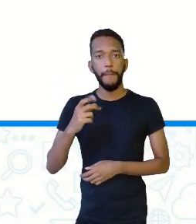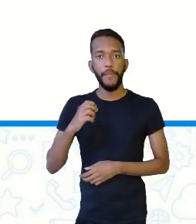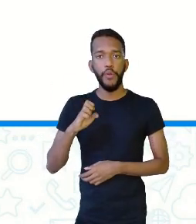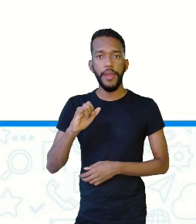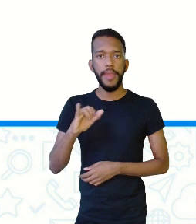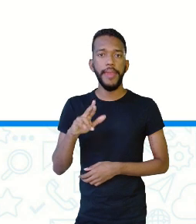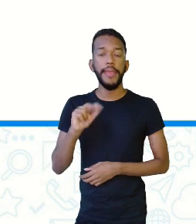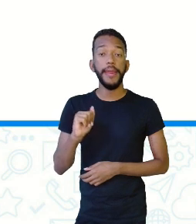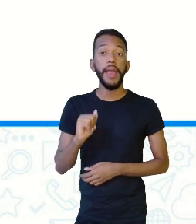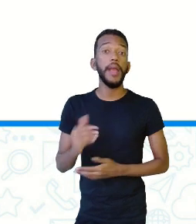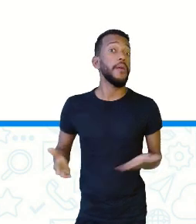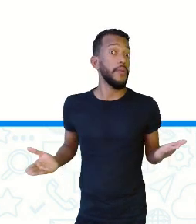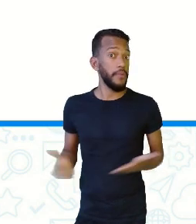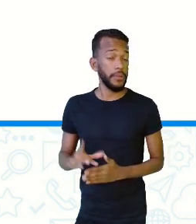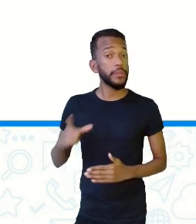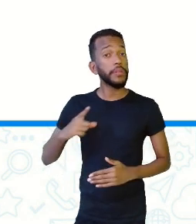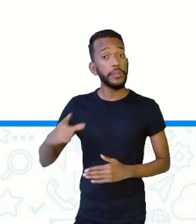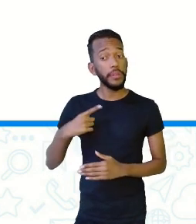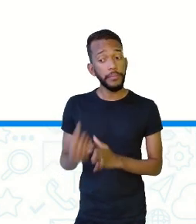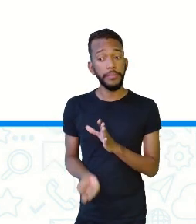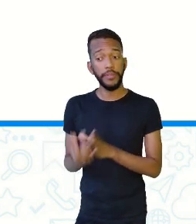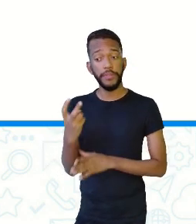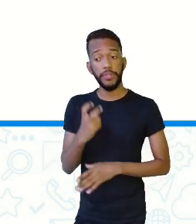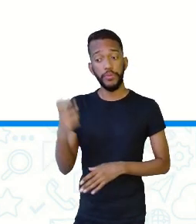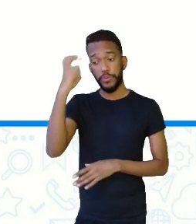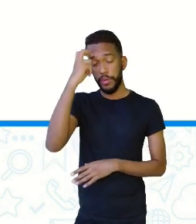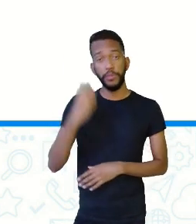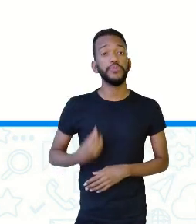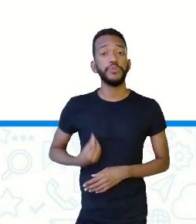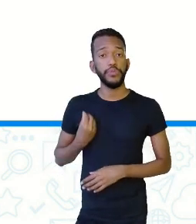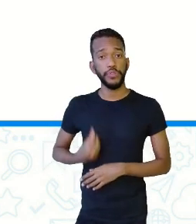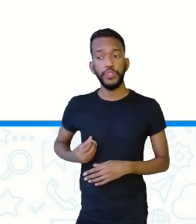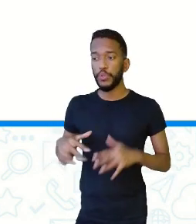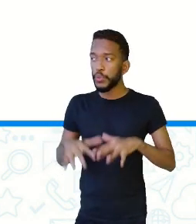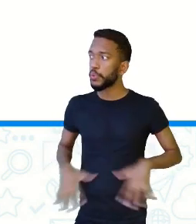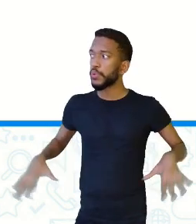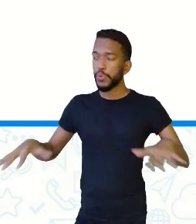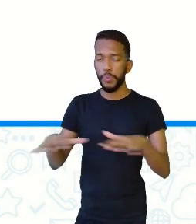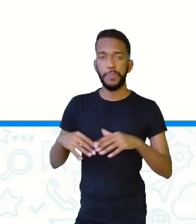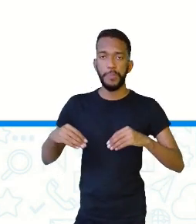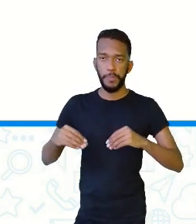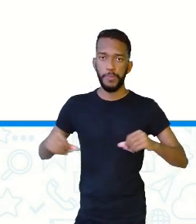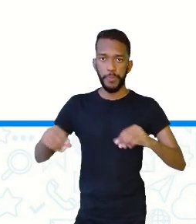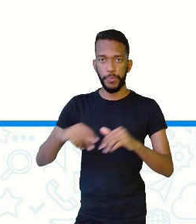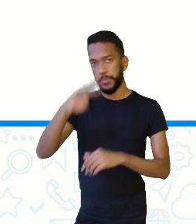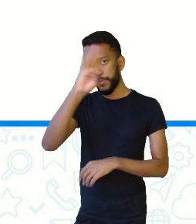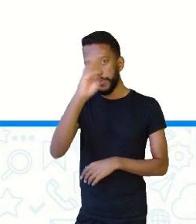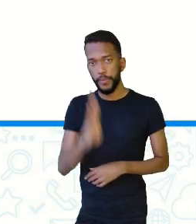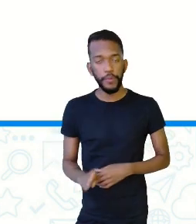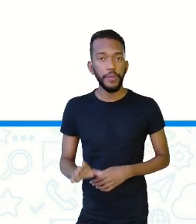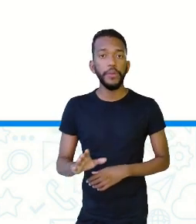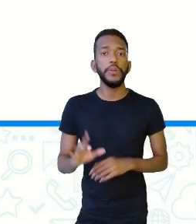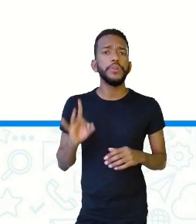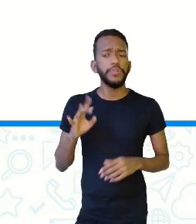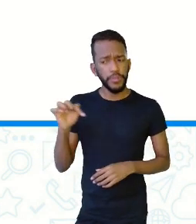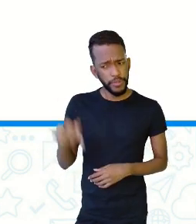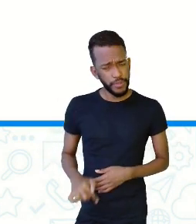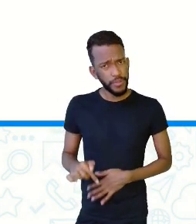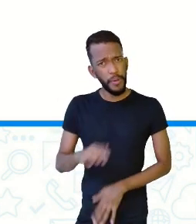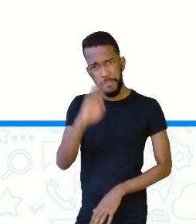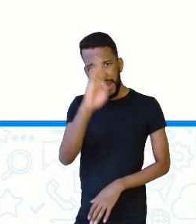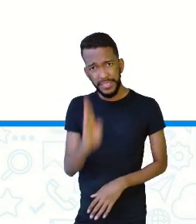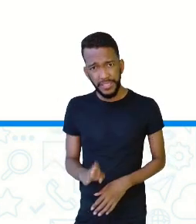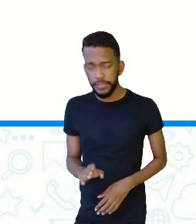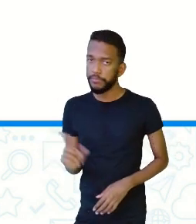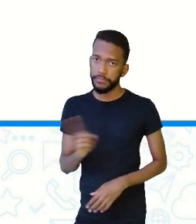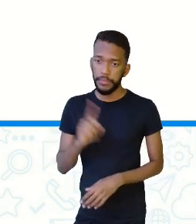hoje, ela é uma manifestação cultural presente em todo o território brasileiro. E não somente aqui no Brasil, mas em